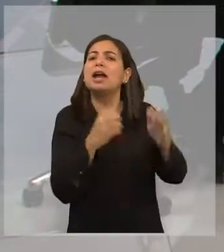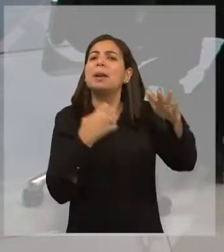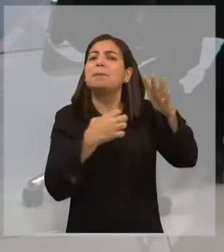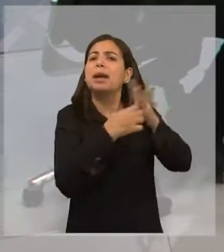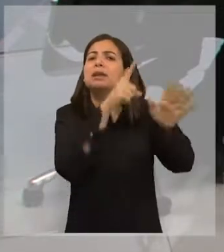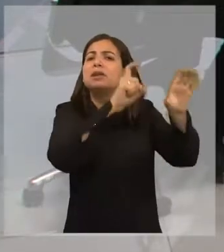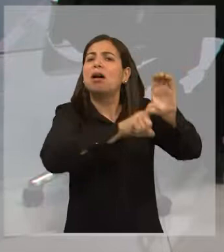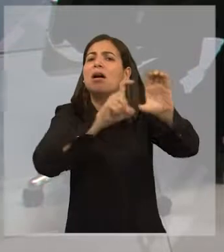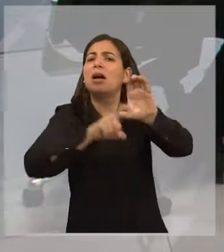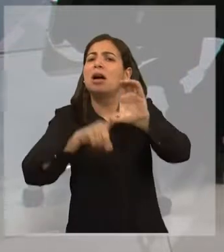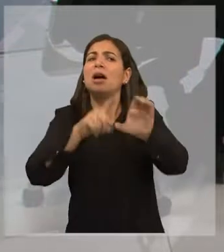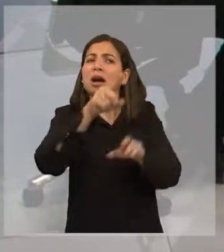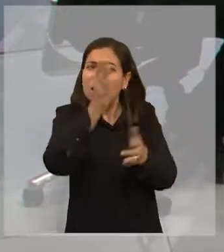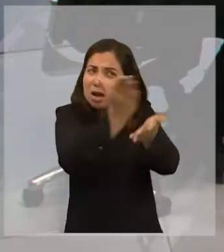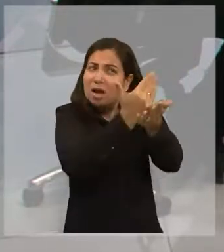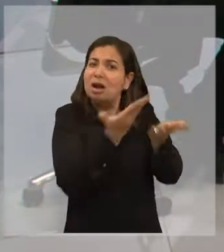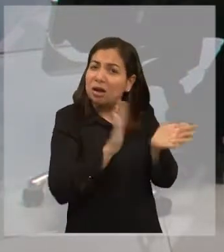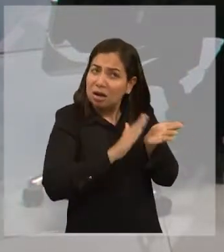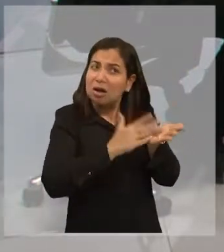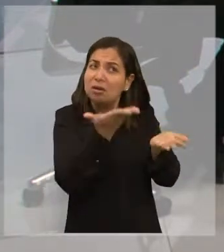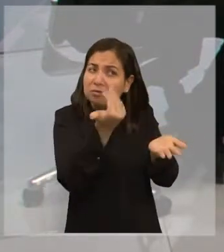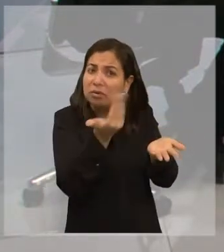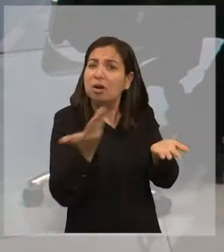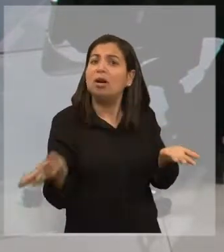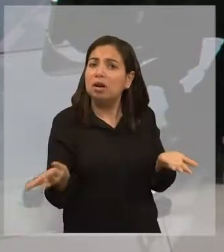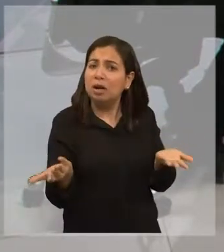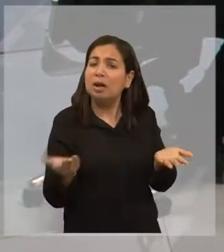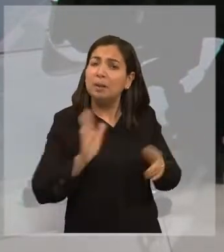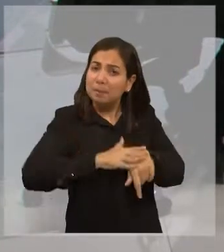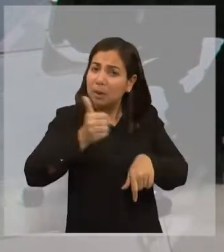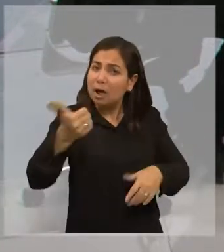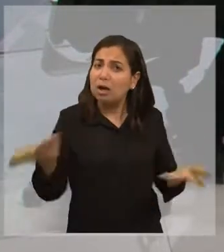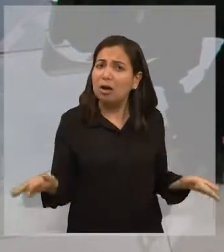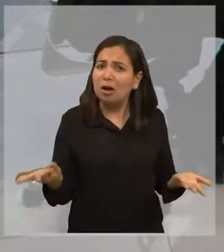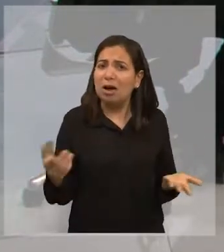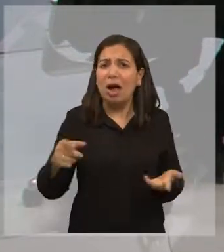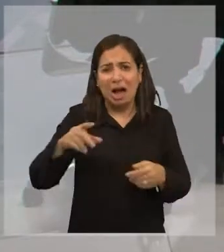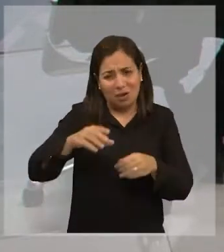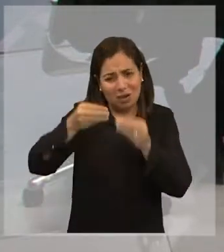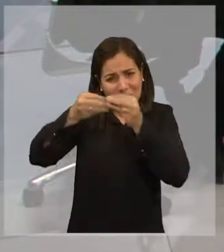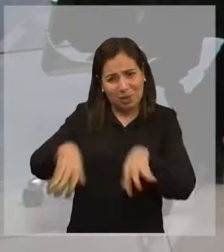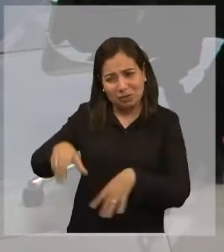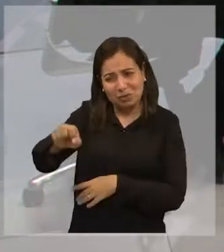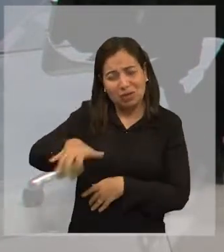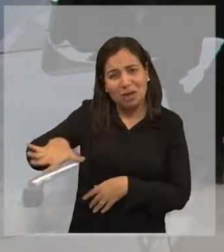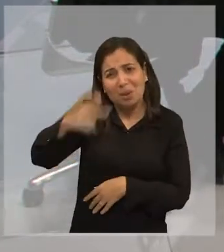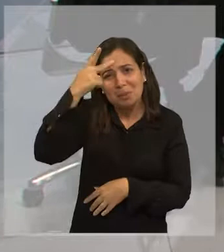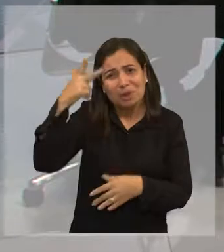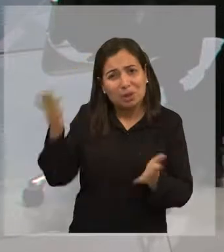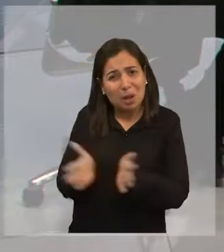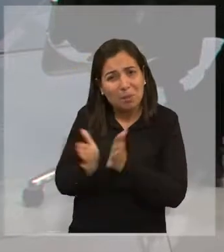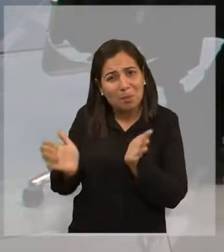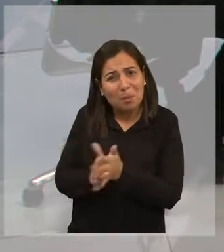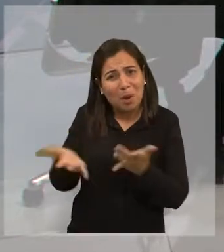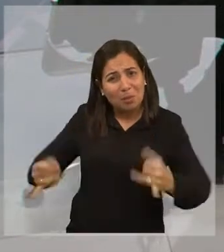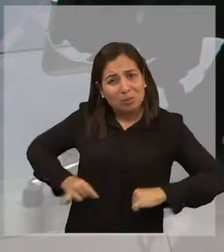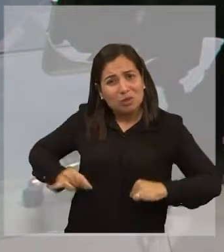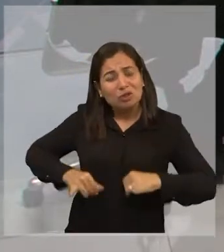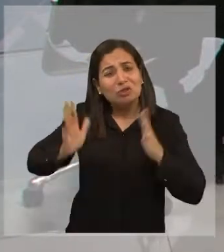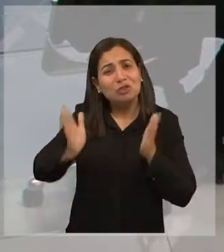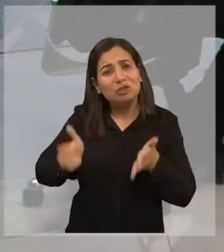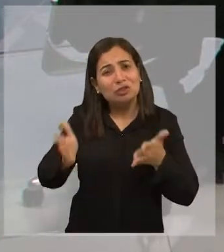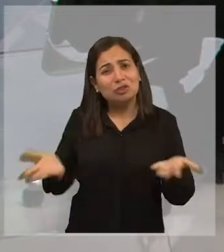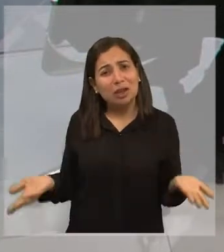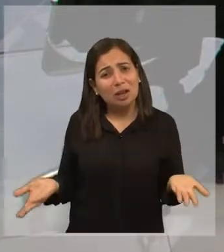devem? Você acha que os bancos devem? Não, mas já foi escrutinado. Está ajuizado. Muitas